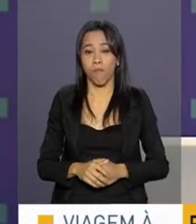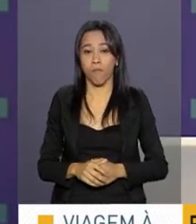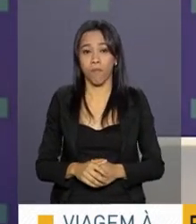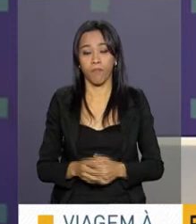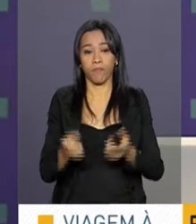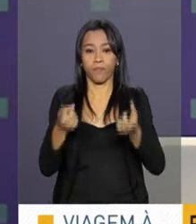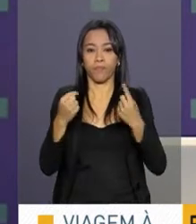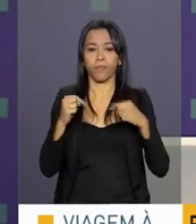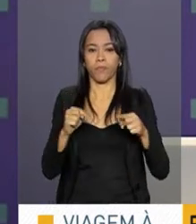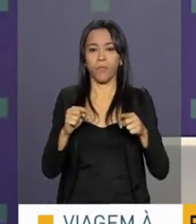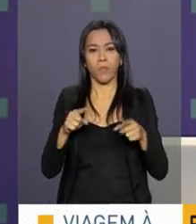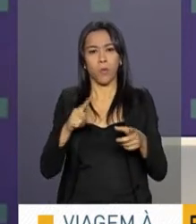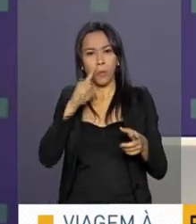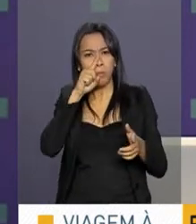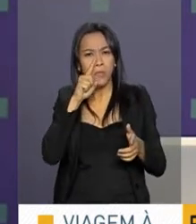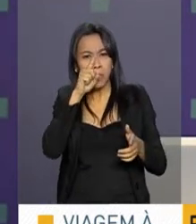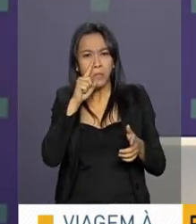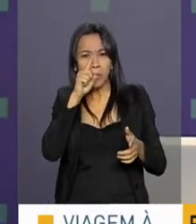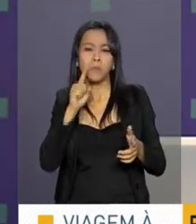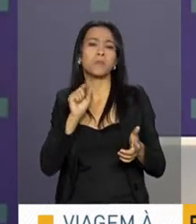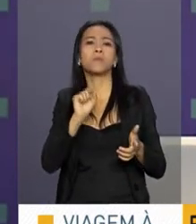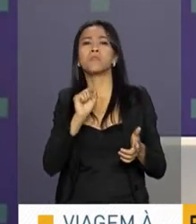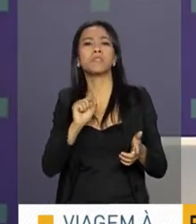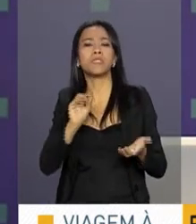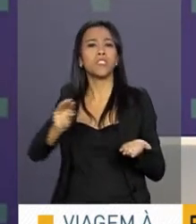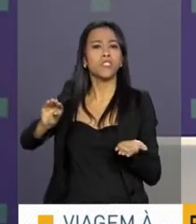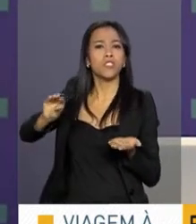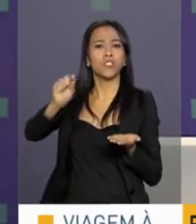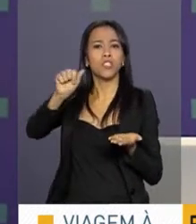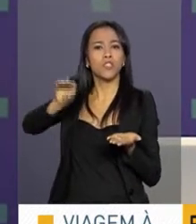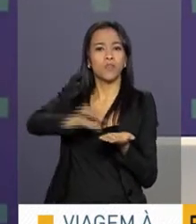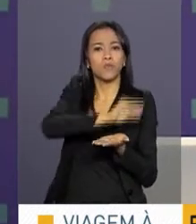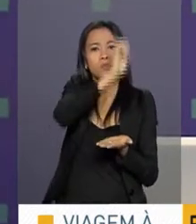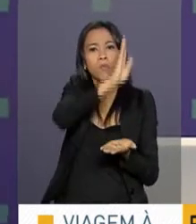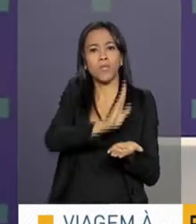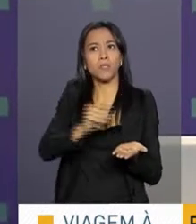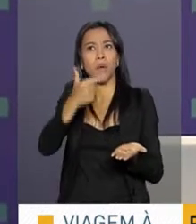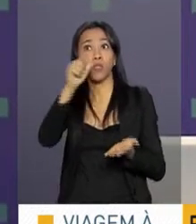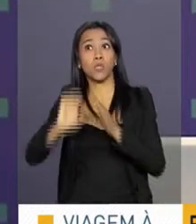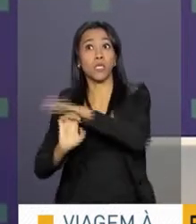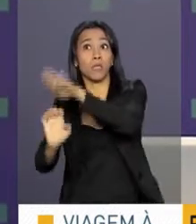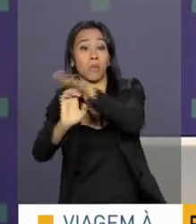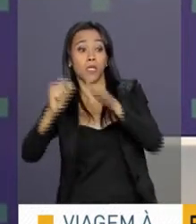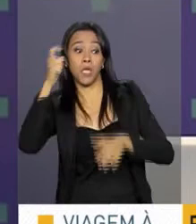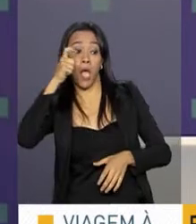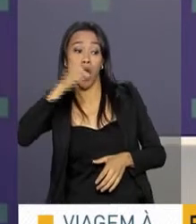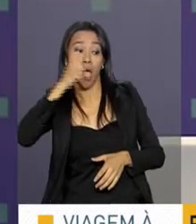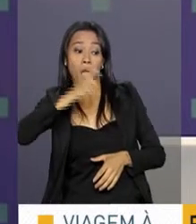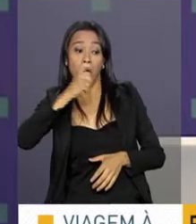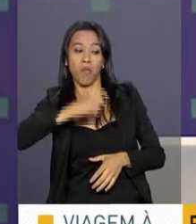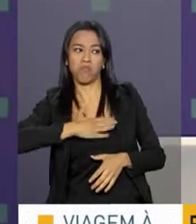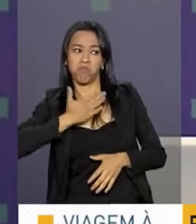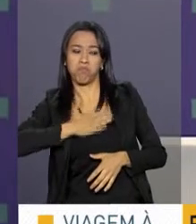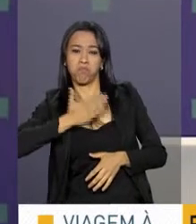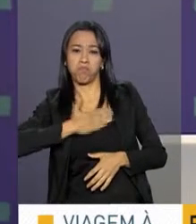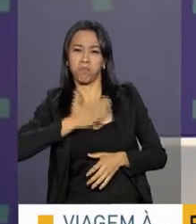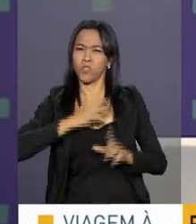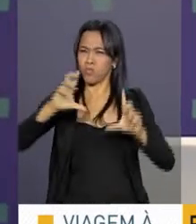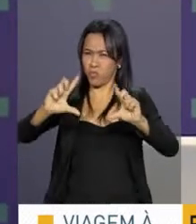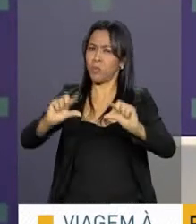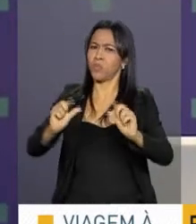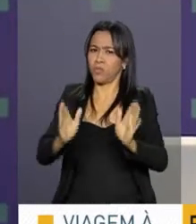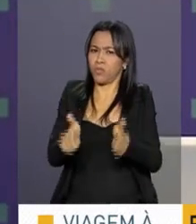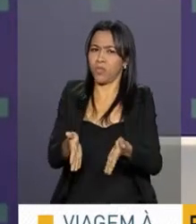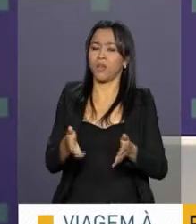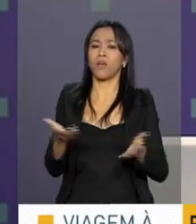O risco país caiu muito rapidamente do pico no final de 2015 para o nível atual e nós já estamos muito próximos